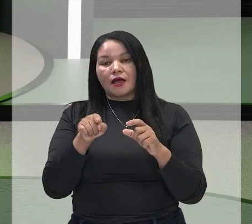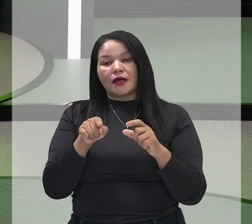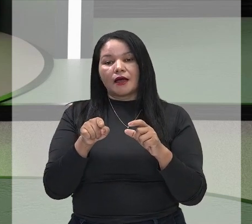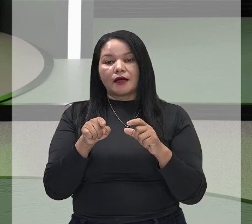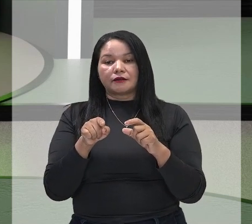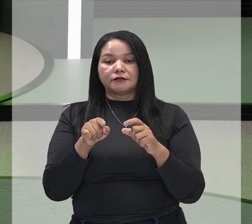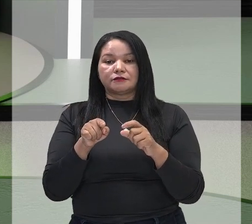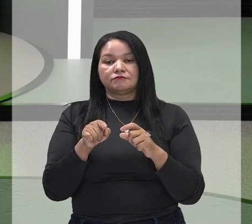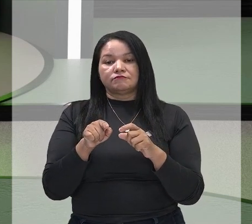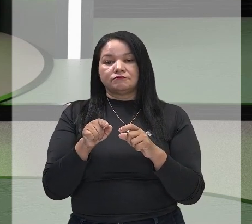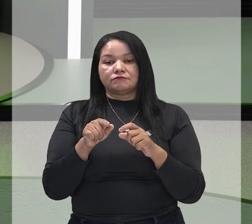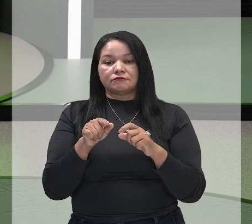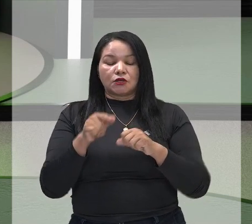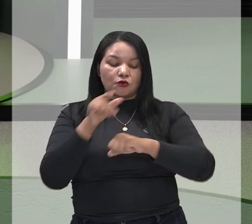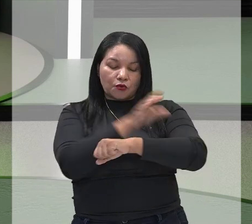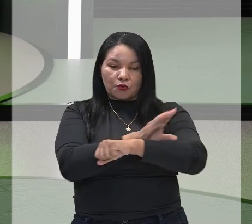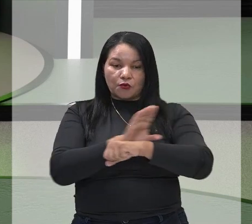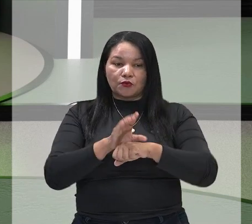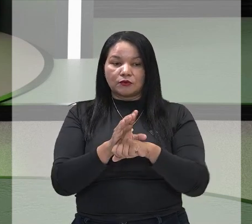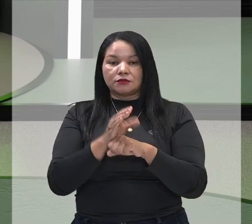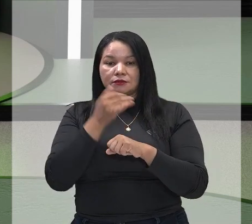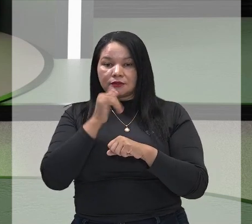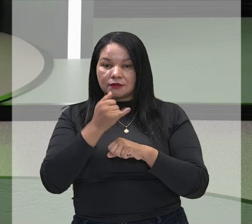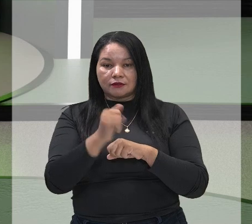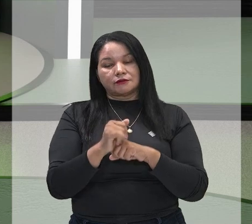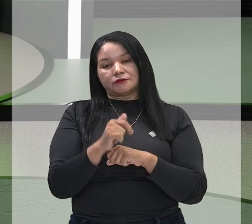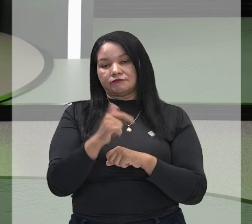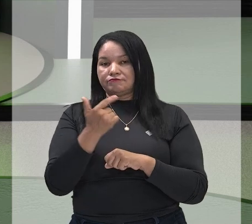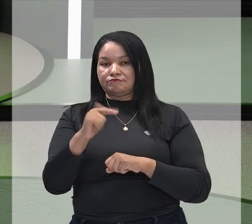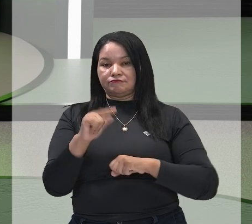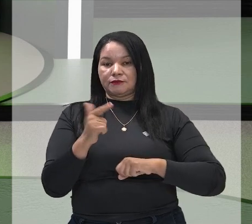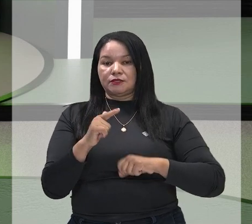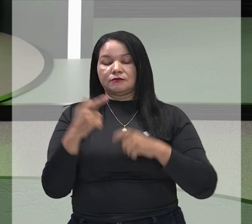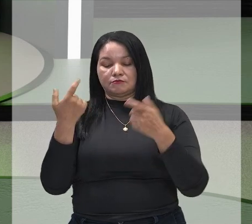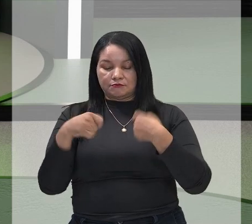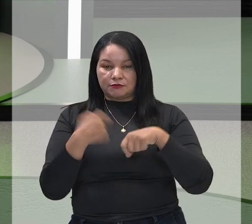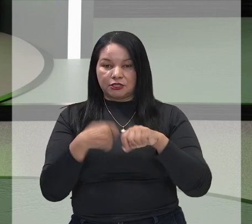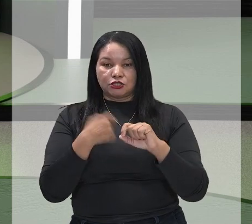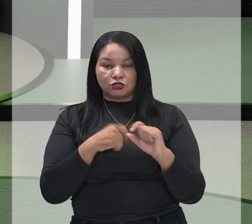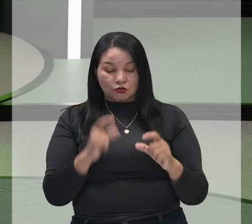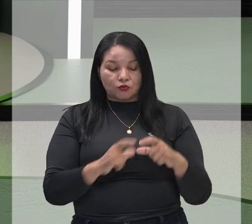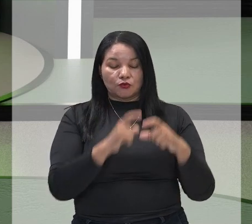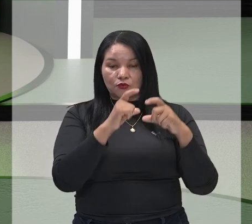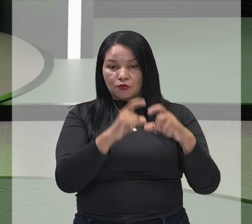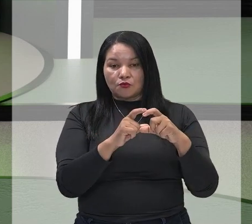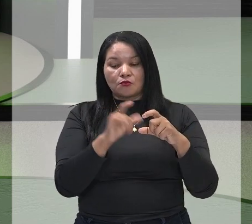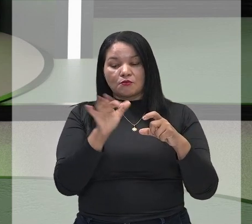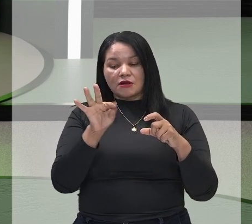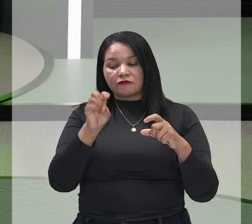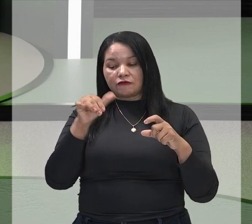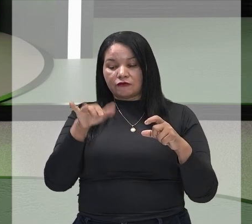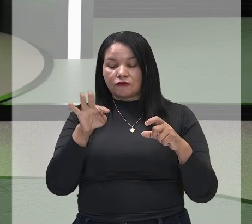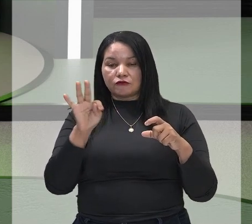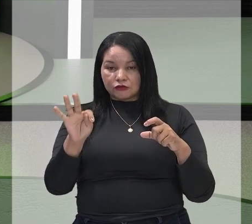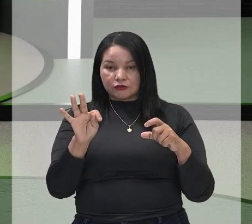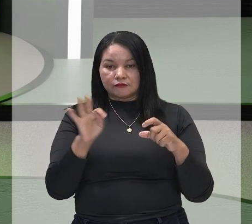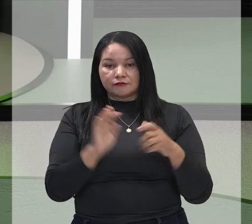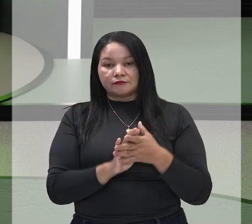ter uma corrente elétrica, certo? Então a gente precisa de uma fonte de energia que vai ser chamada